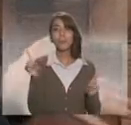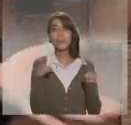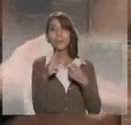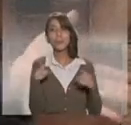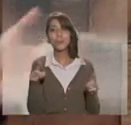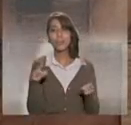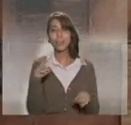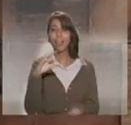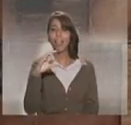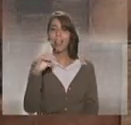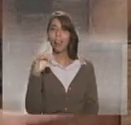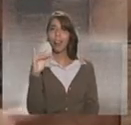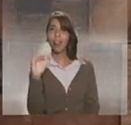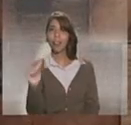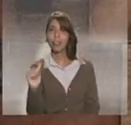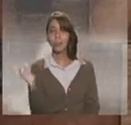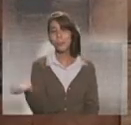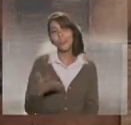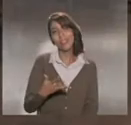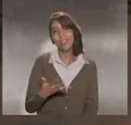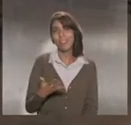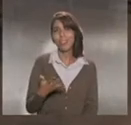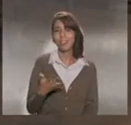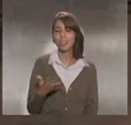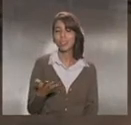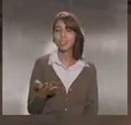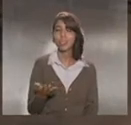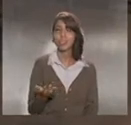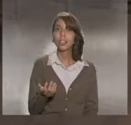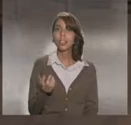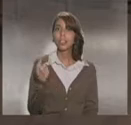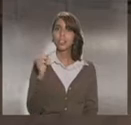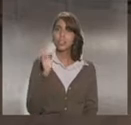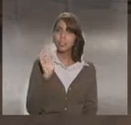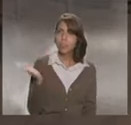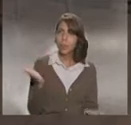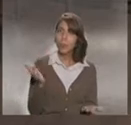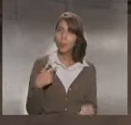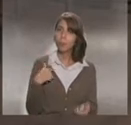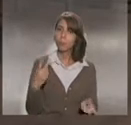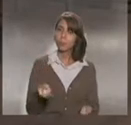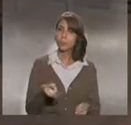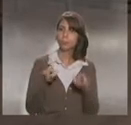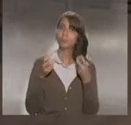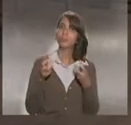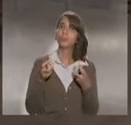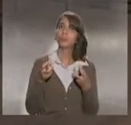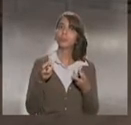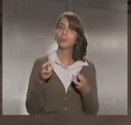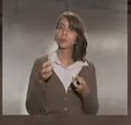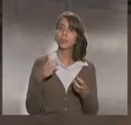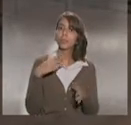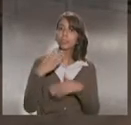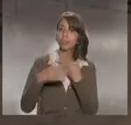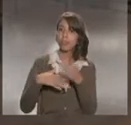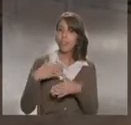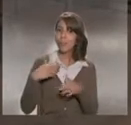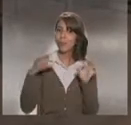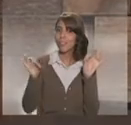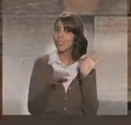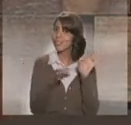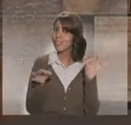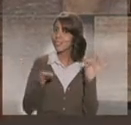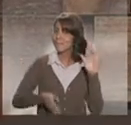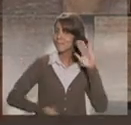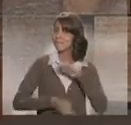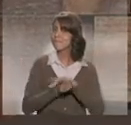é verdade se assim dúvida e aí ô ô ô ô fui fazer regência e não passei duas vezes